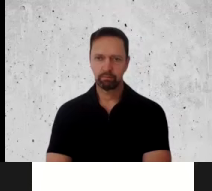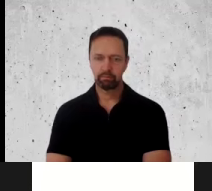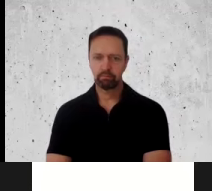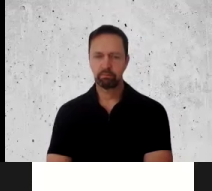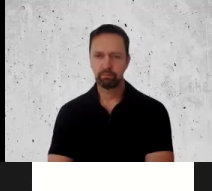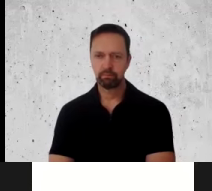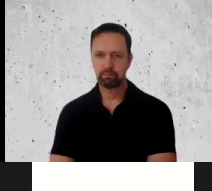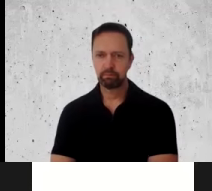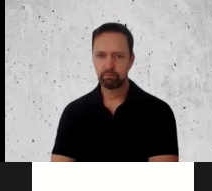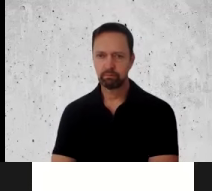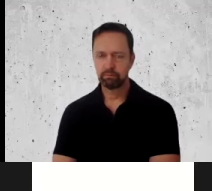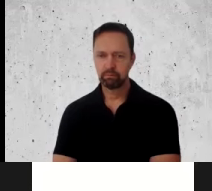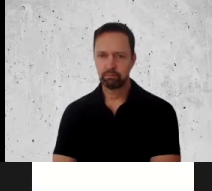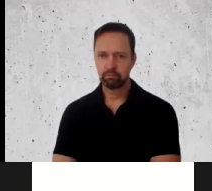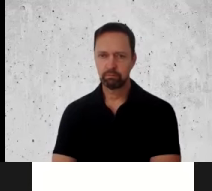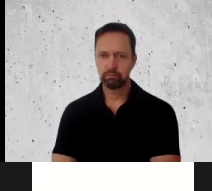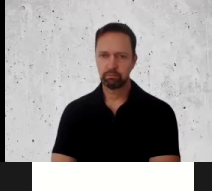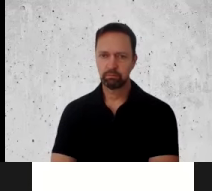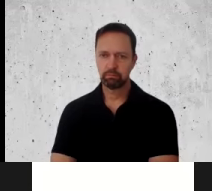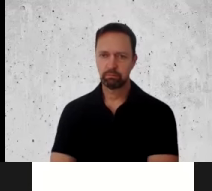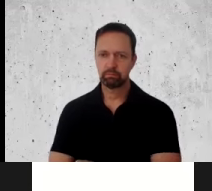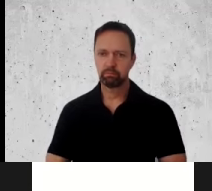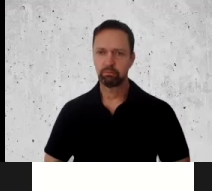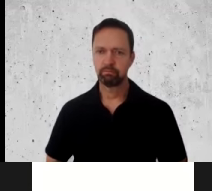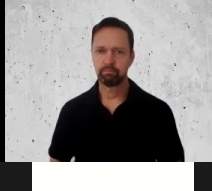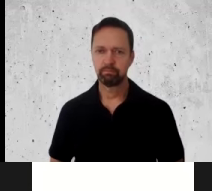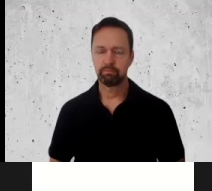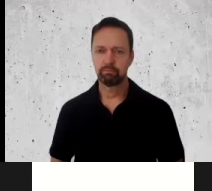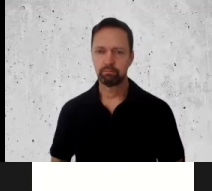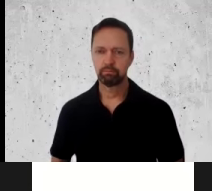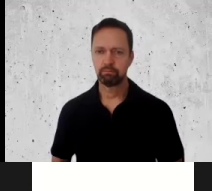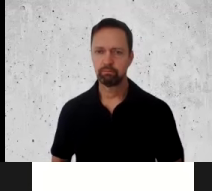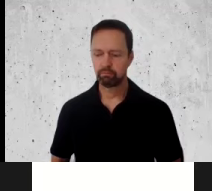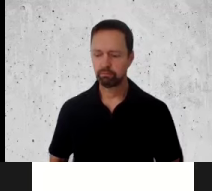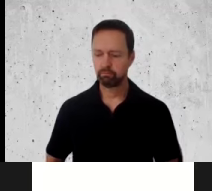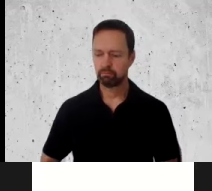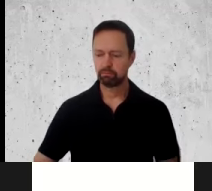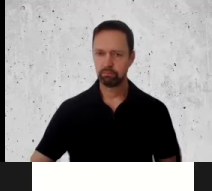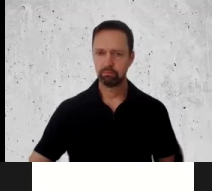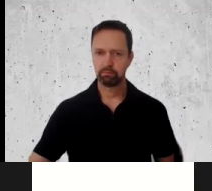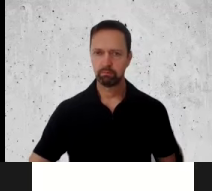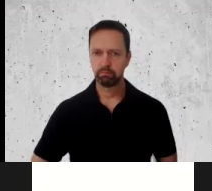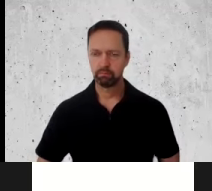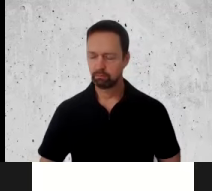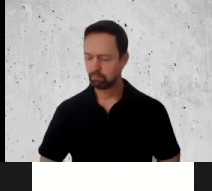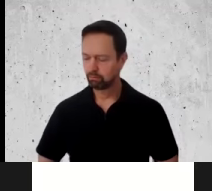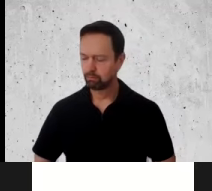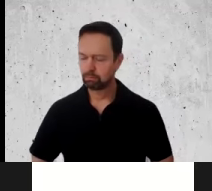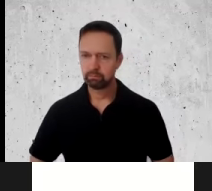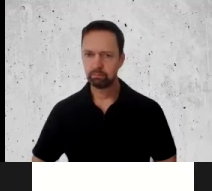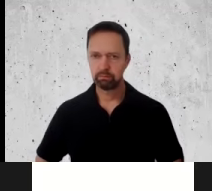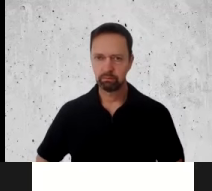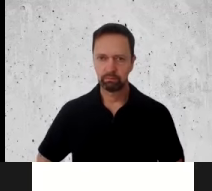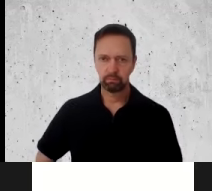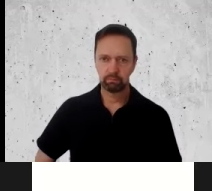advogada, né? Pelo Douglas North, e que foi, caiu nas graças do Banco Mundial, né? E com várias linhas de pesquisa para isso, muito dinheiro